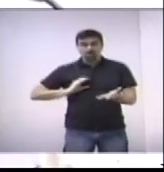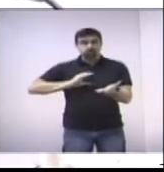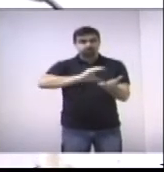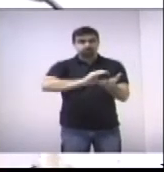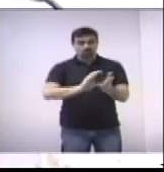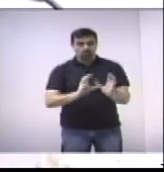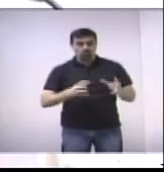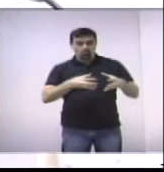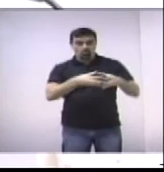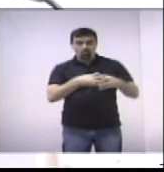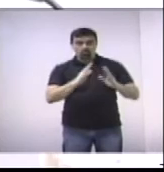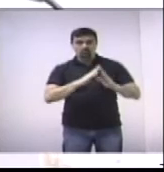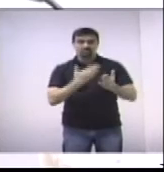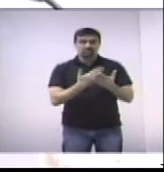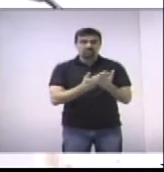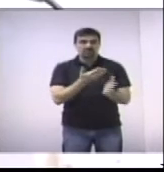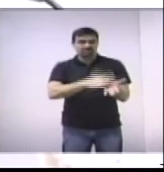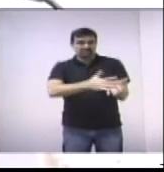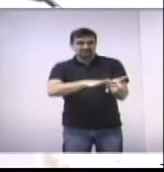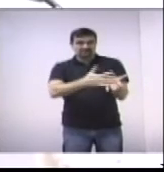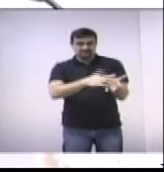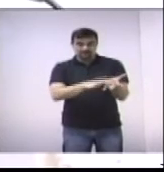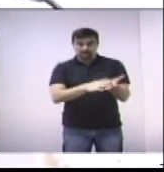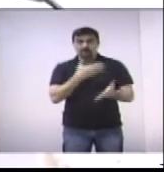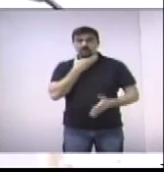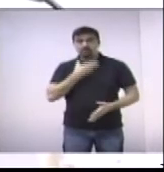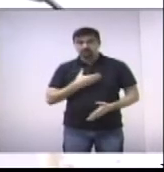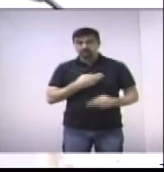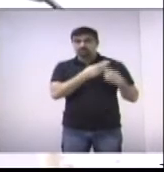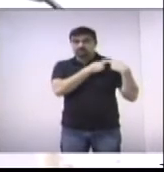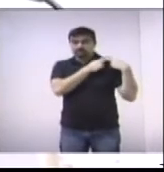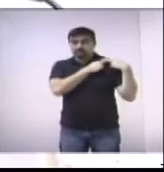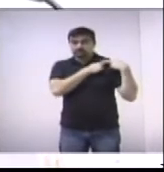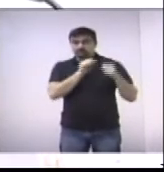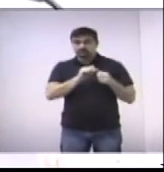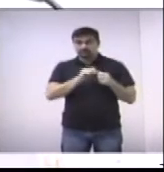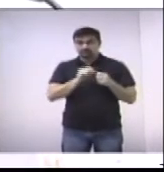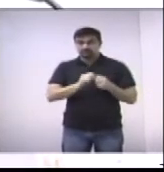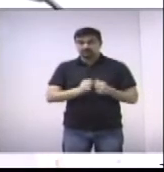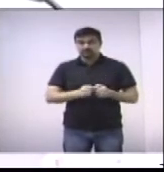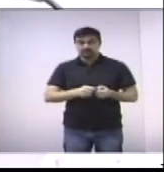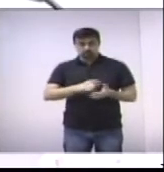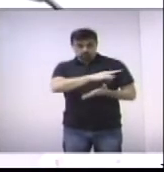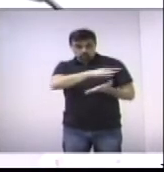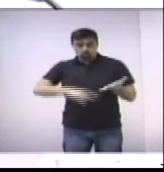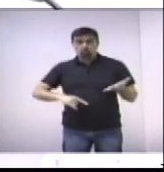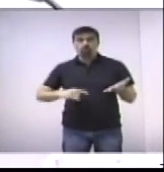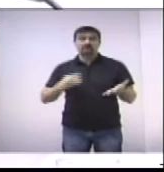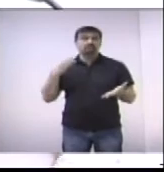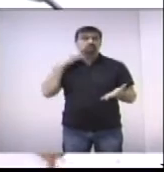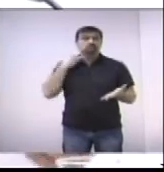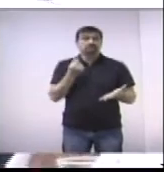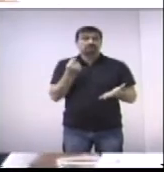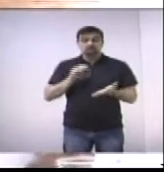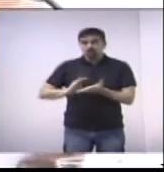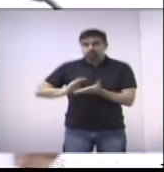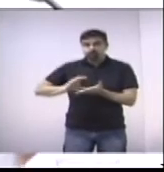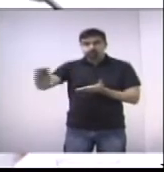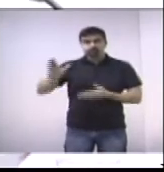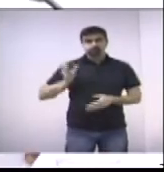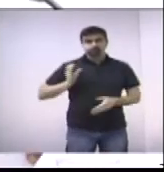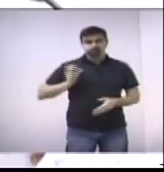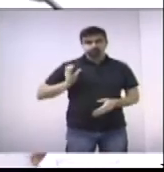recursos públicos. 68. O prefeito José Pavão Júnior foi responsável pela emissão da ordem bancária, que autorizou o repasse do elevado valor